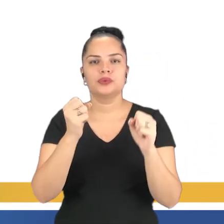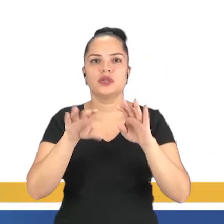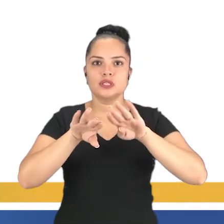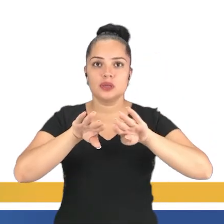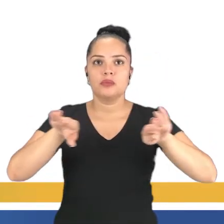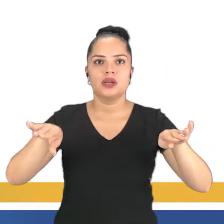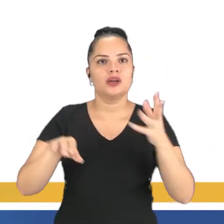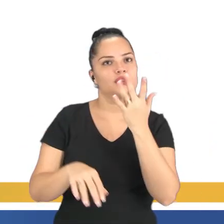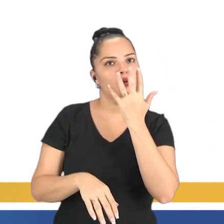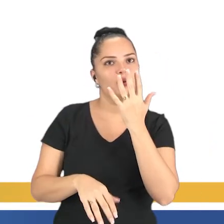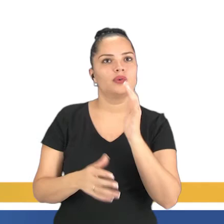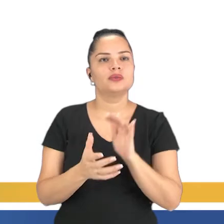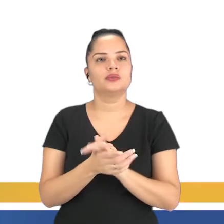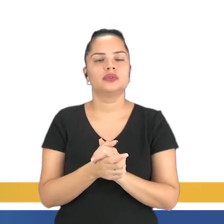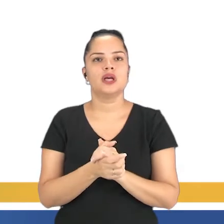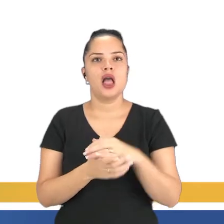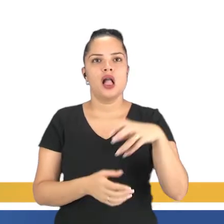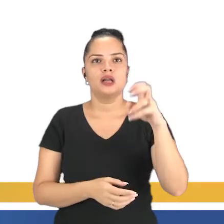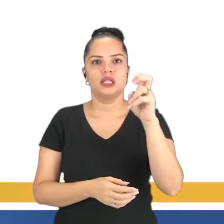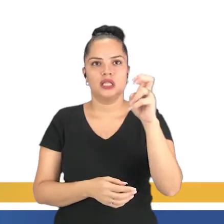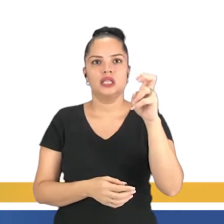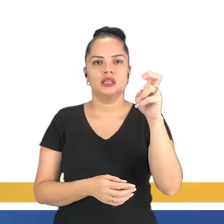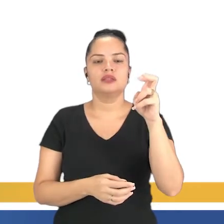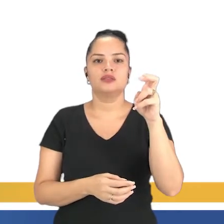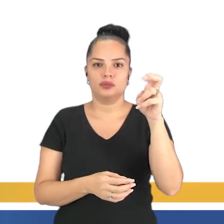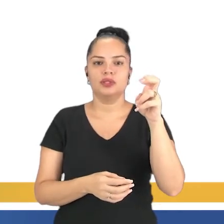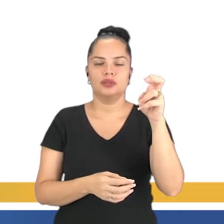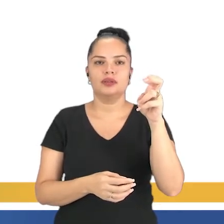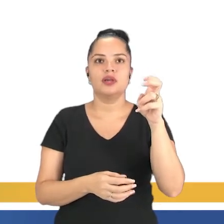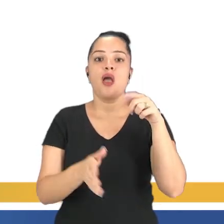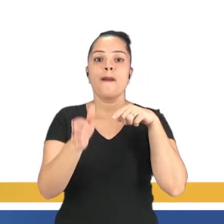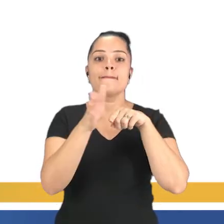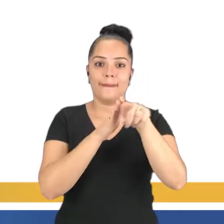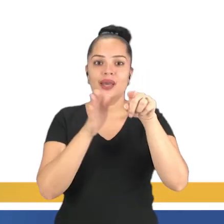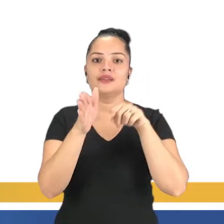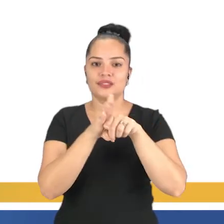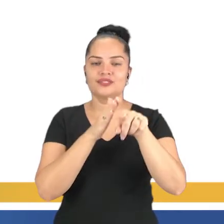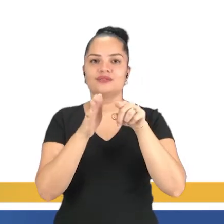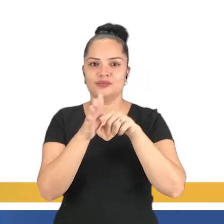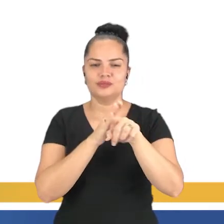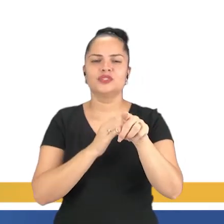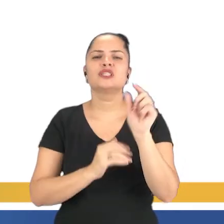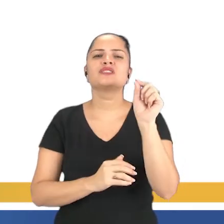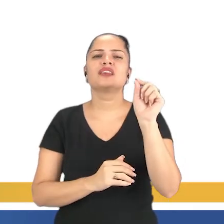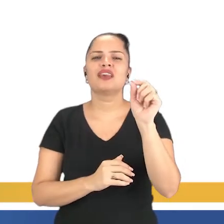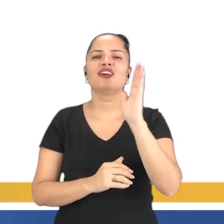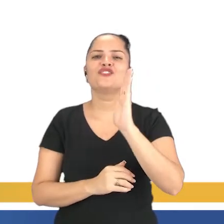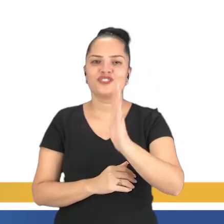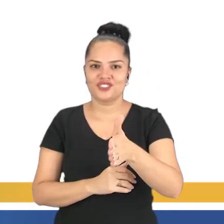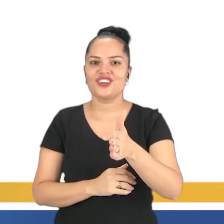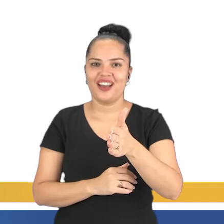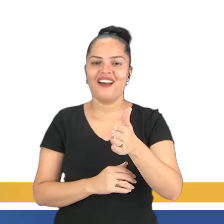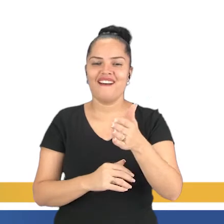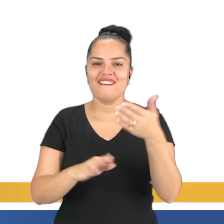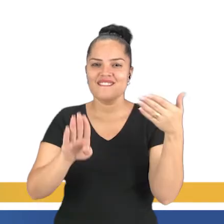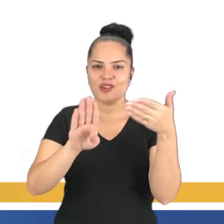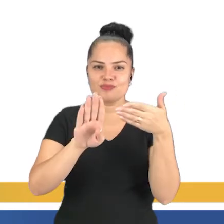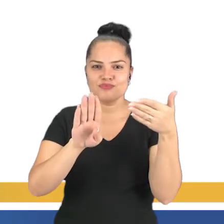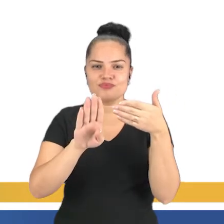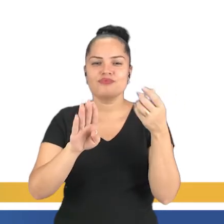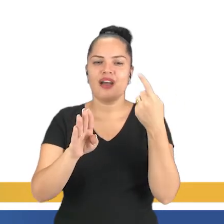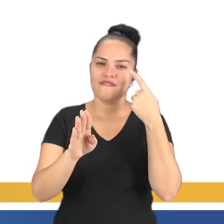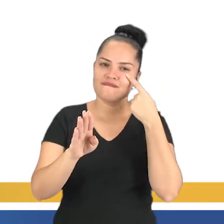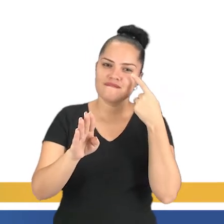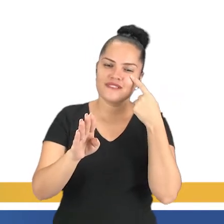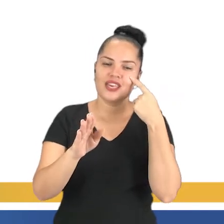cores. Quinto modelo de infográfico é o quiz, né? Quem aí já não entrou aí na plataforma digital